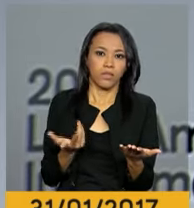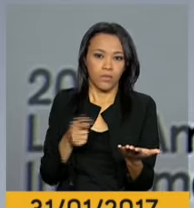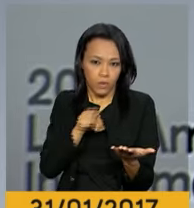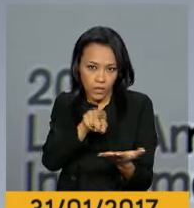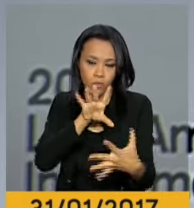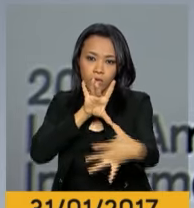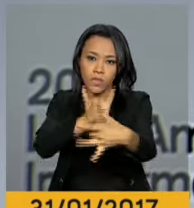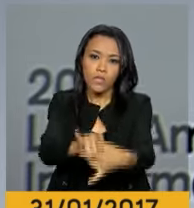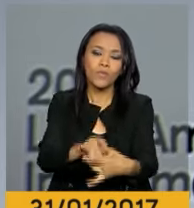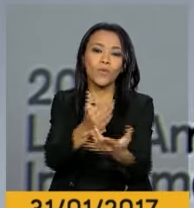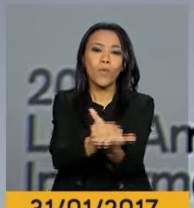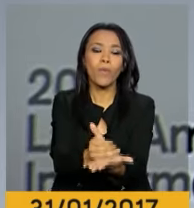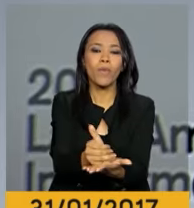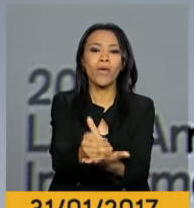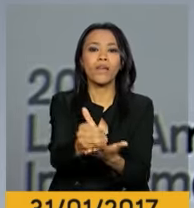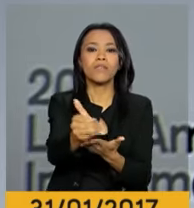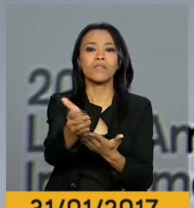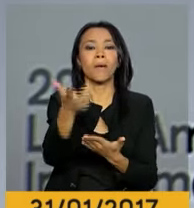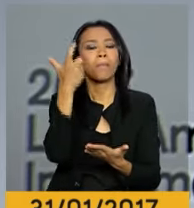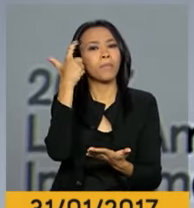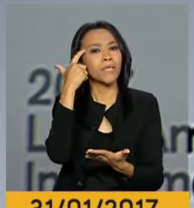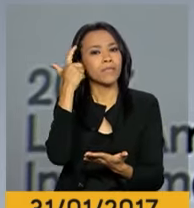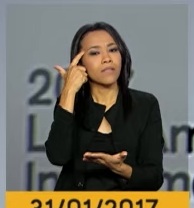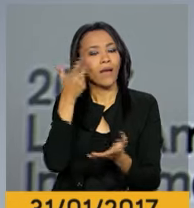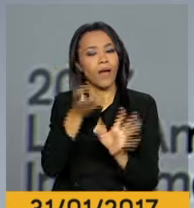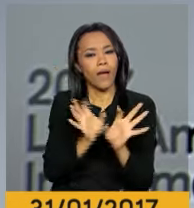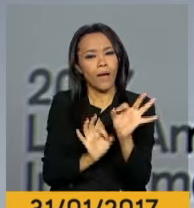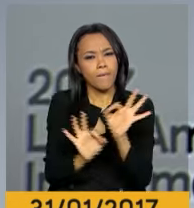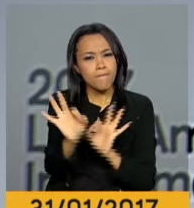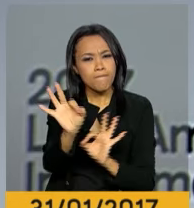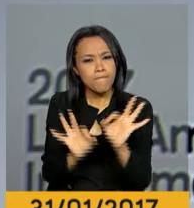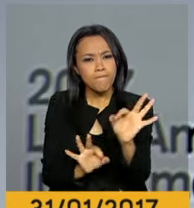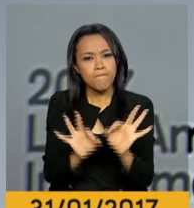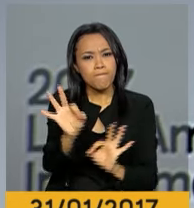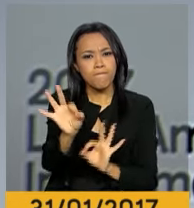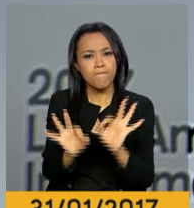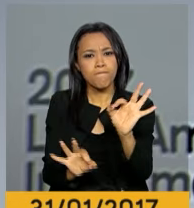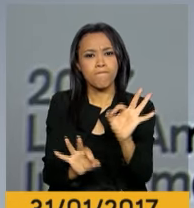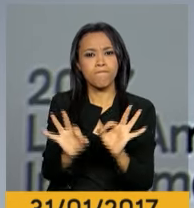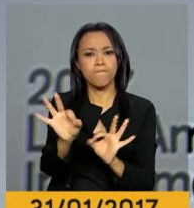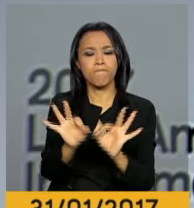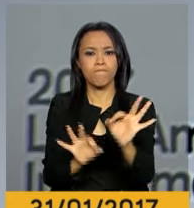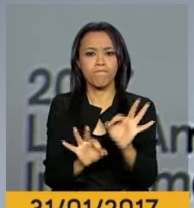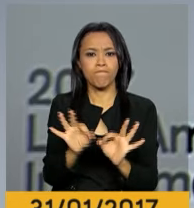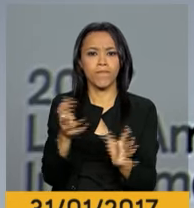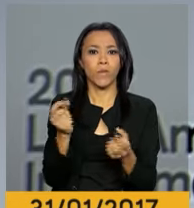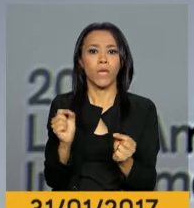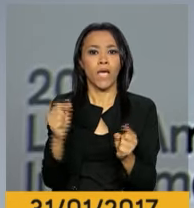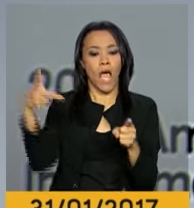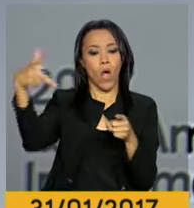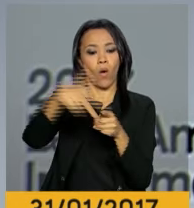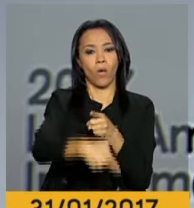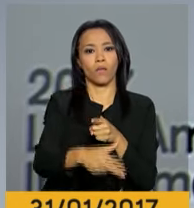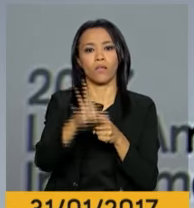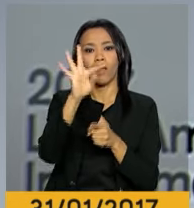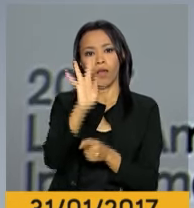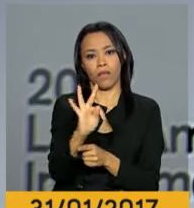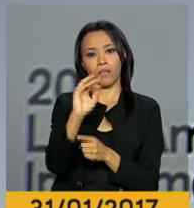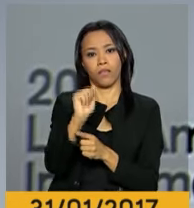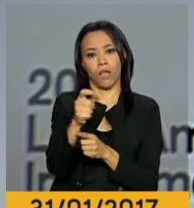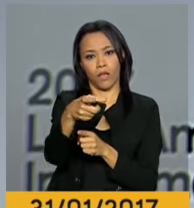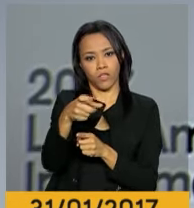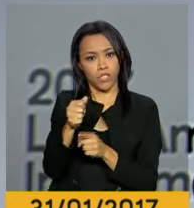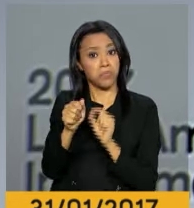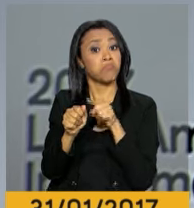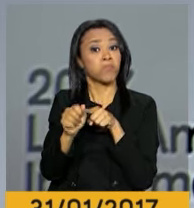realidades começam a pensar e a Executar a a cortar as taxas eh de